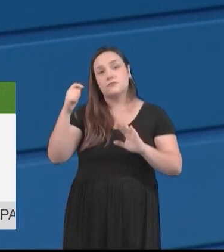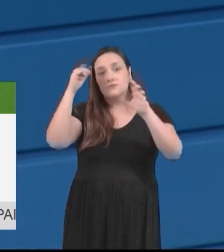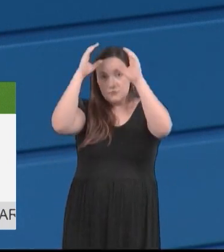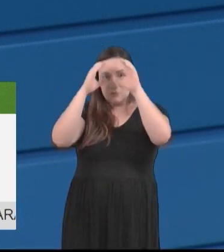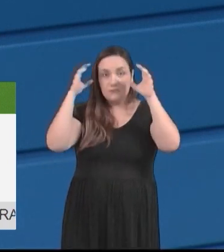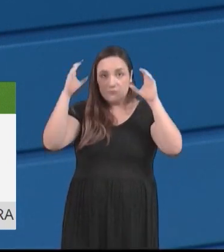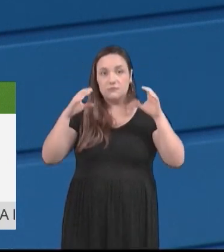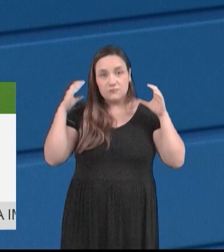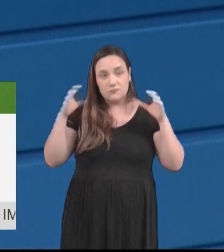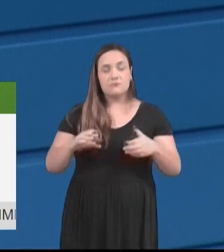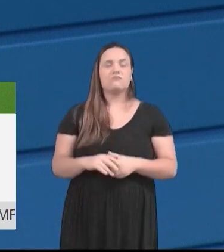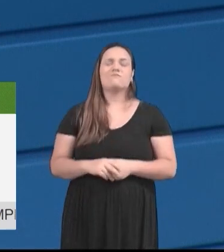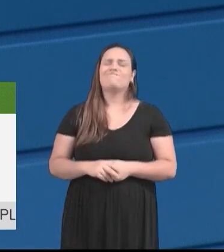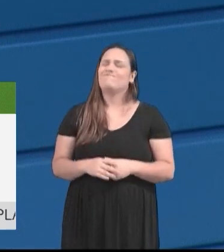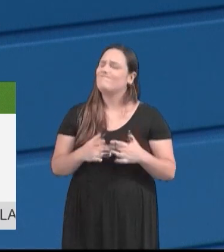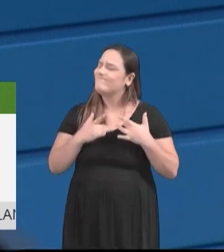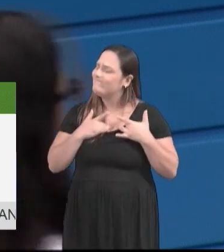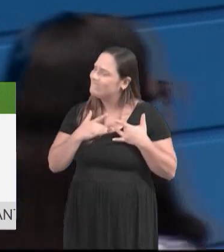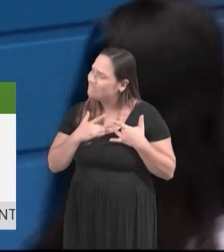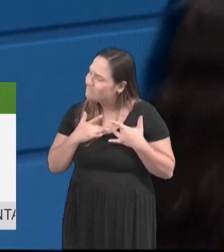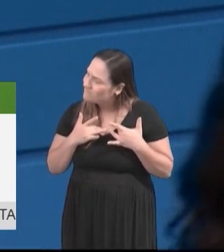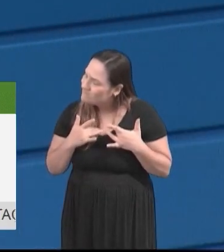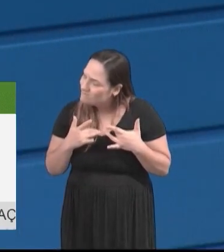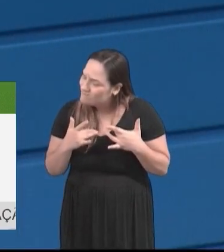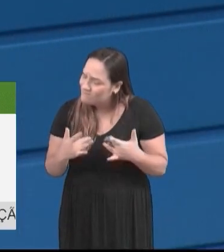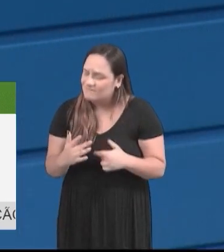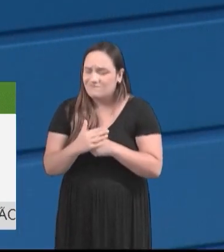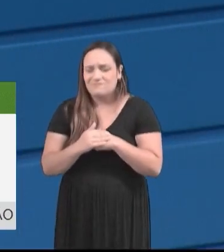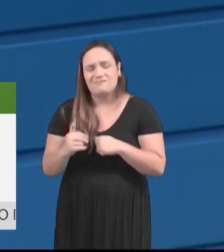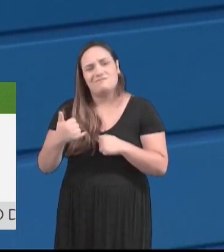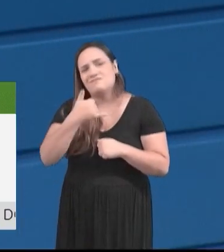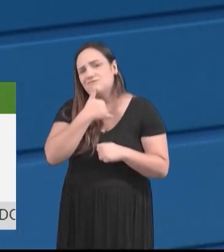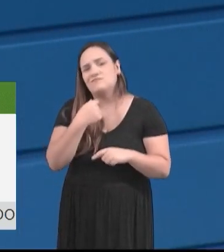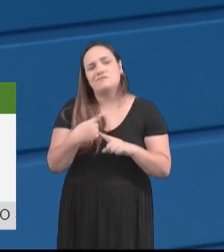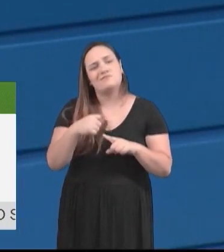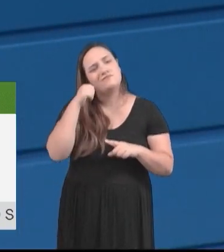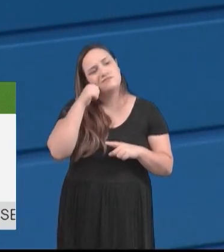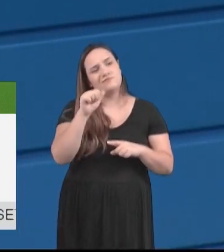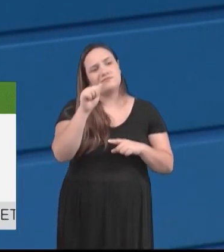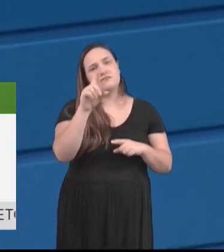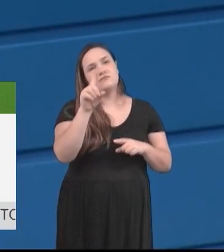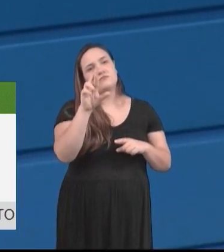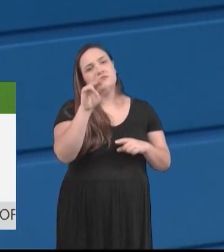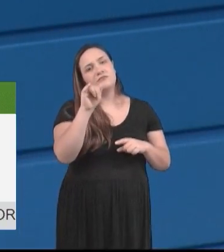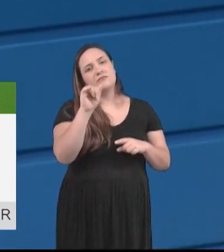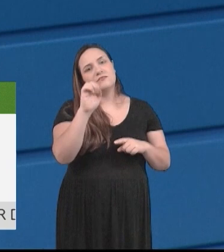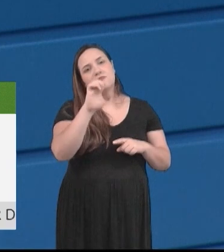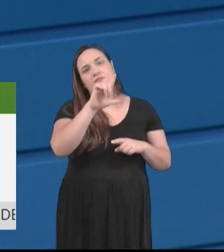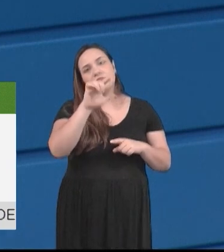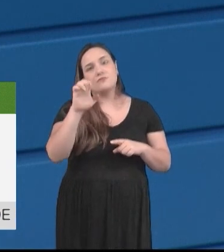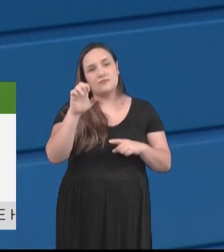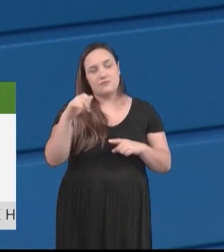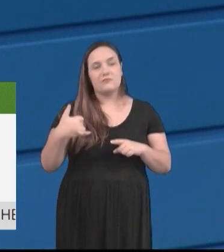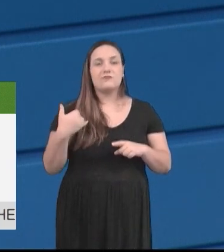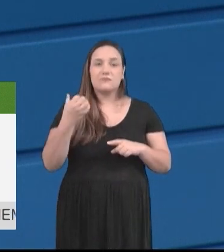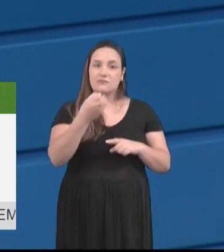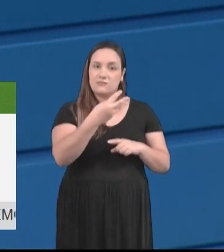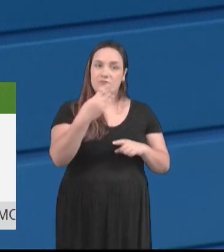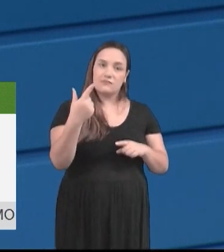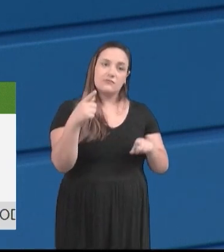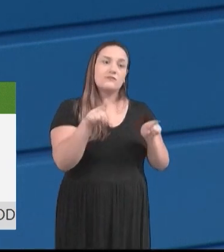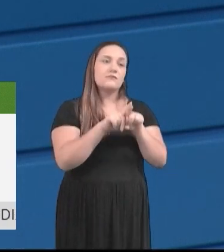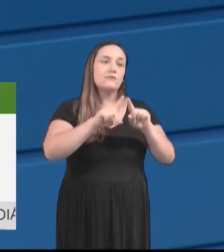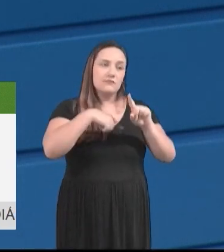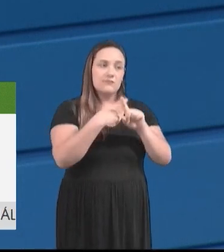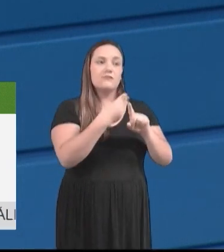Caravina, vem consignar seus votos de profundo pesar pelo falecimento da senhora Adriele Leite Lopes, de 32 anos, e de 3